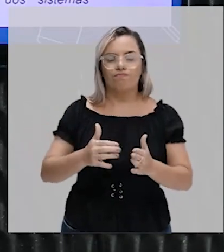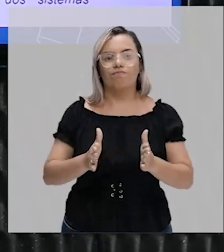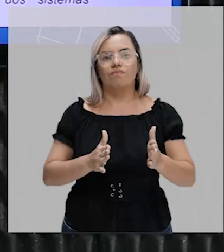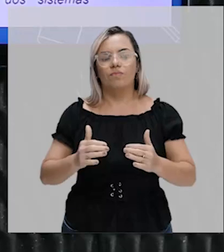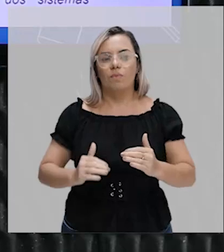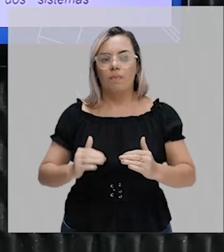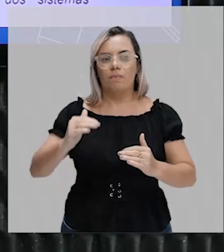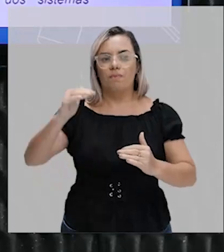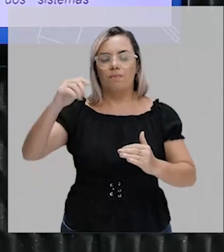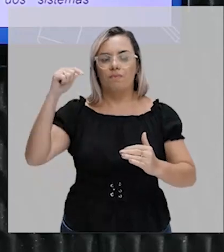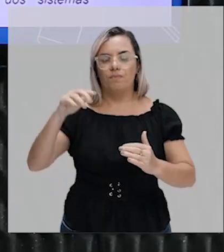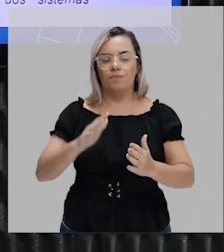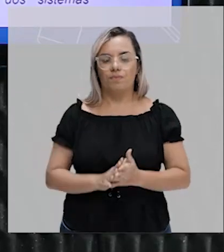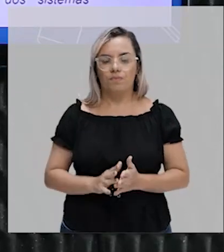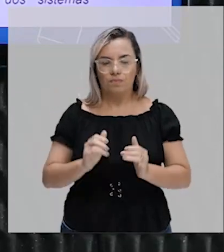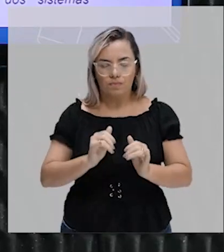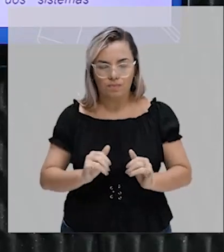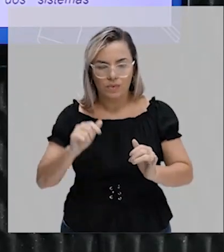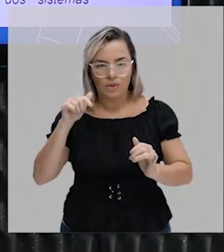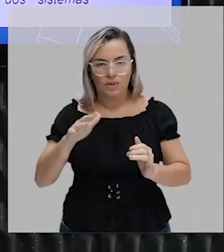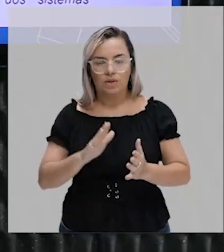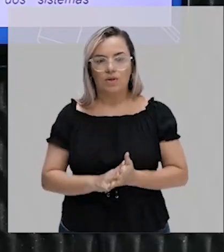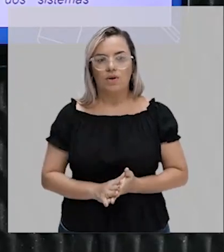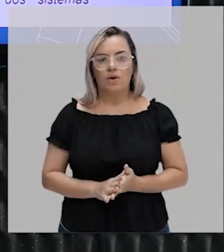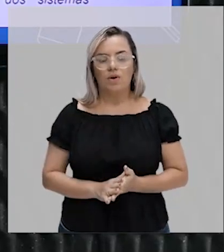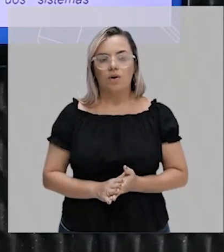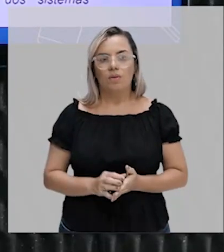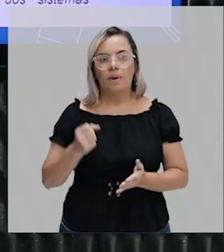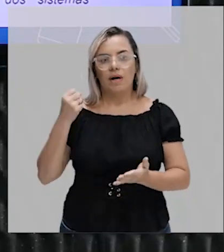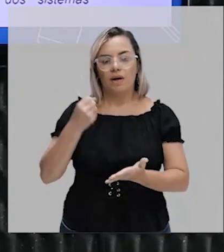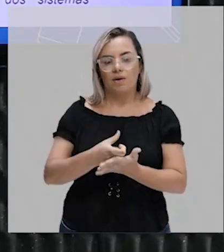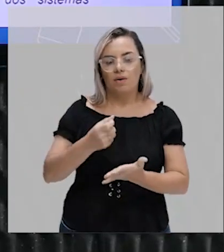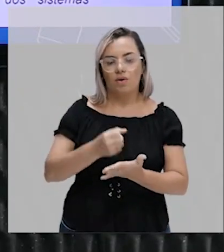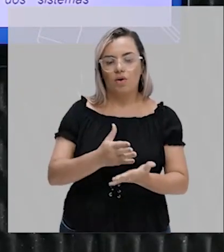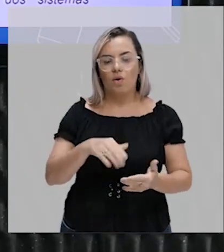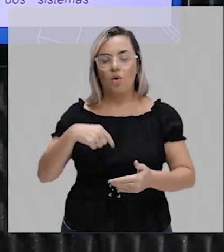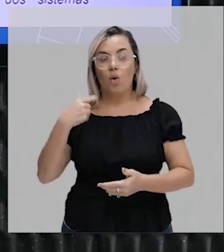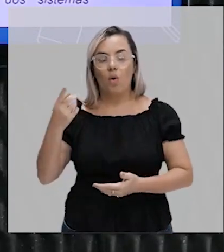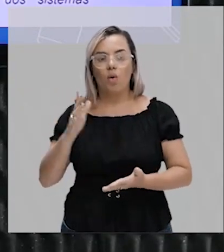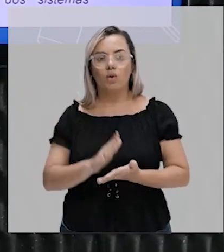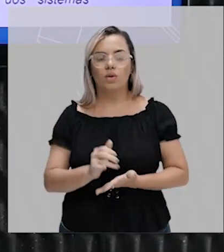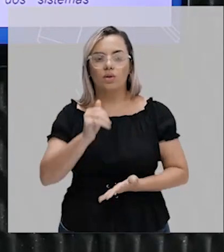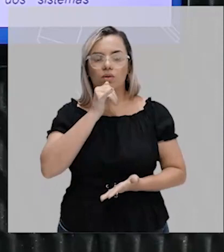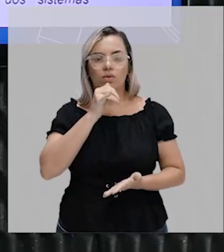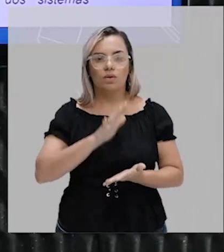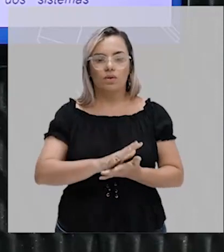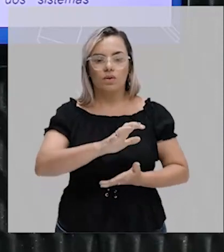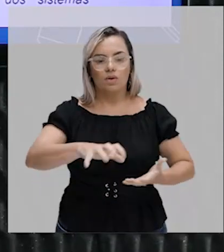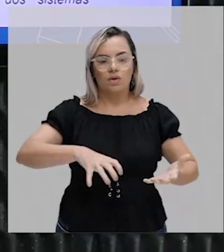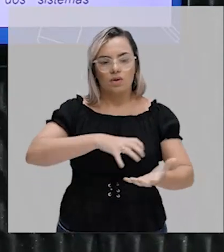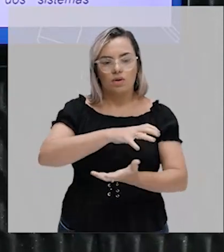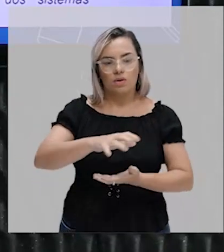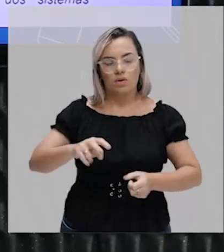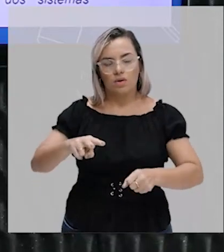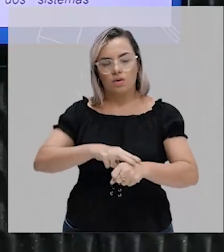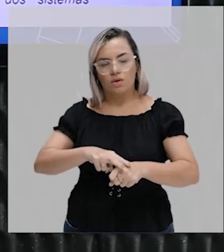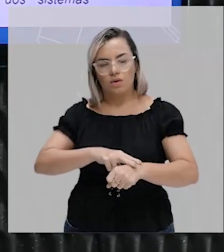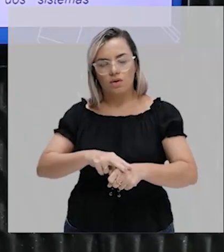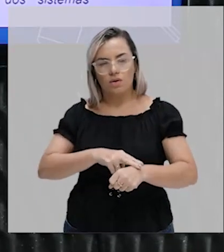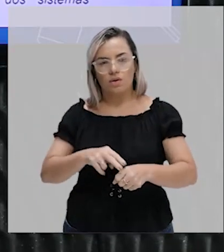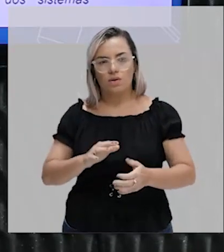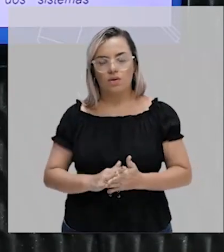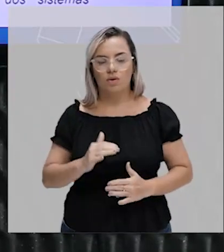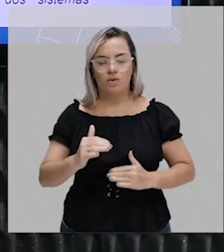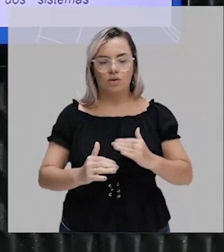mais tempo disponível para consumo. Outra coisa que a Revolução Verde trouxe, desenvolvimento do maquinário agrícola, galera, tá certo?